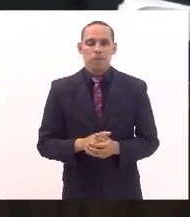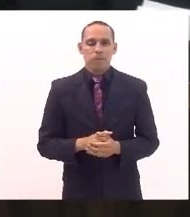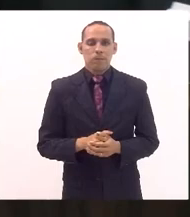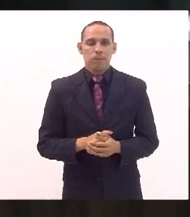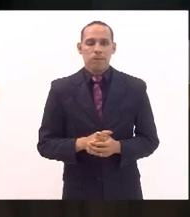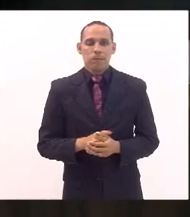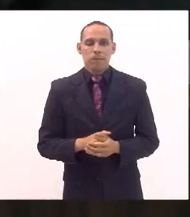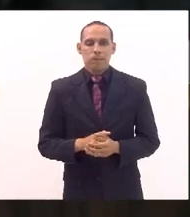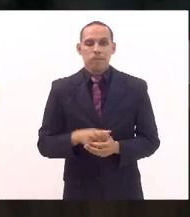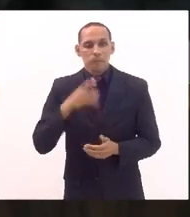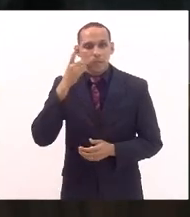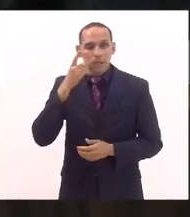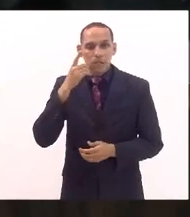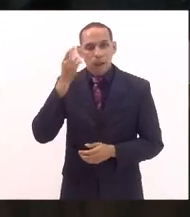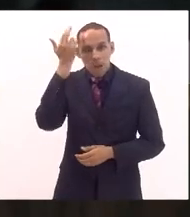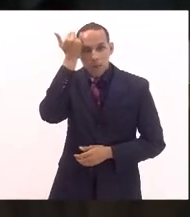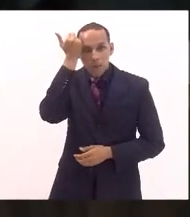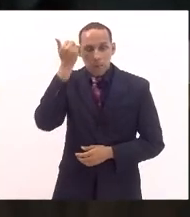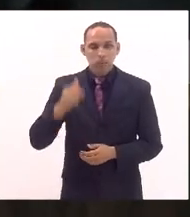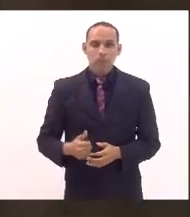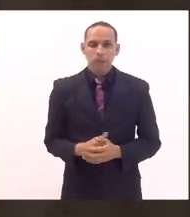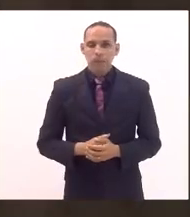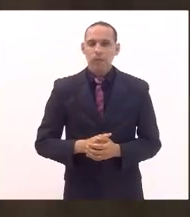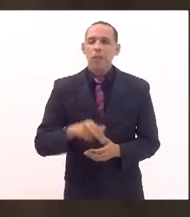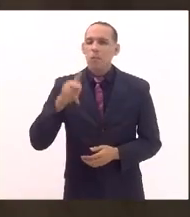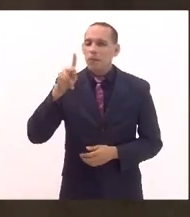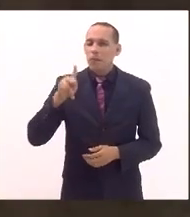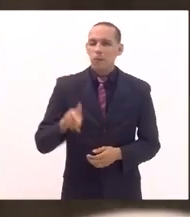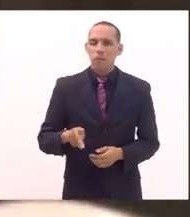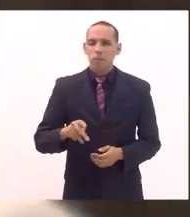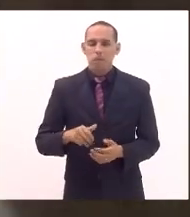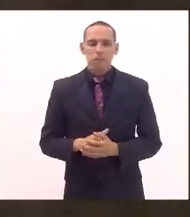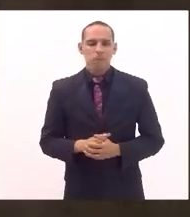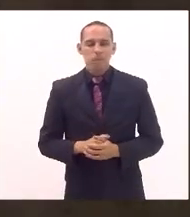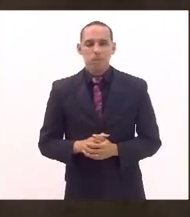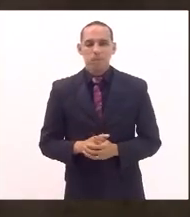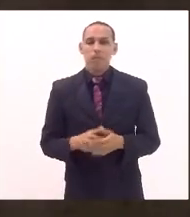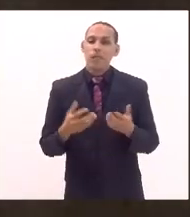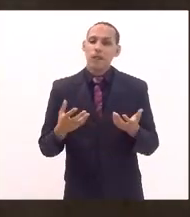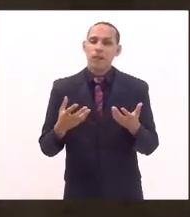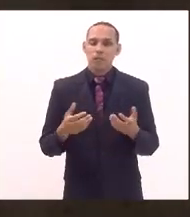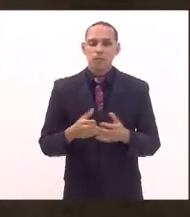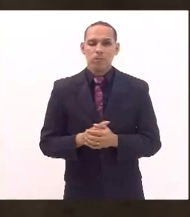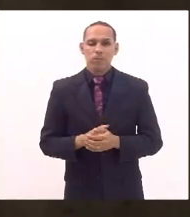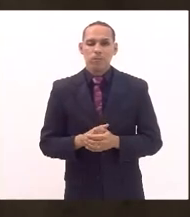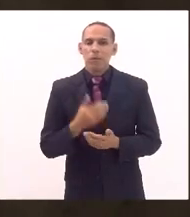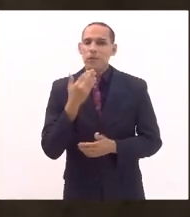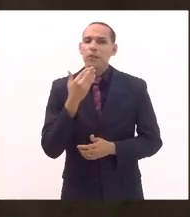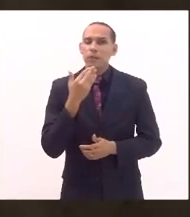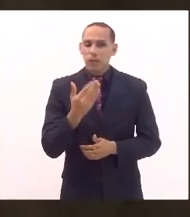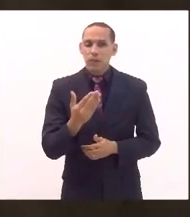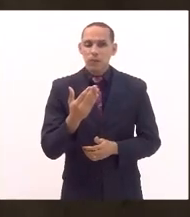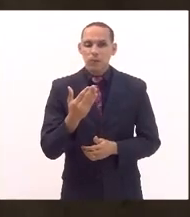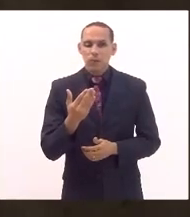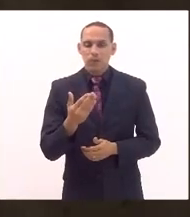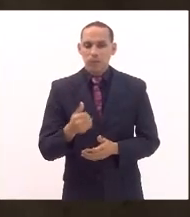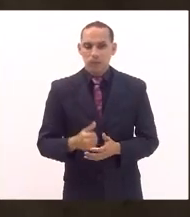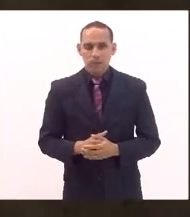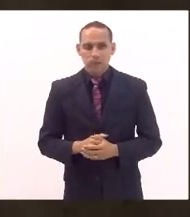está do Eliomar senhor presidente eu queria solicitar